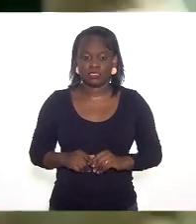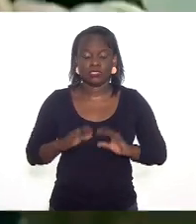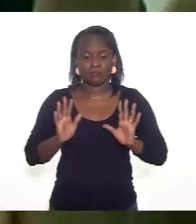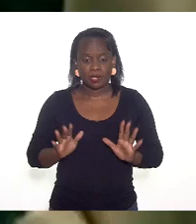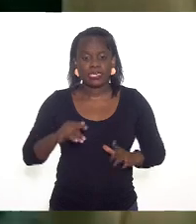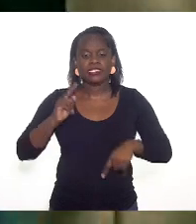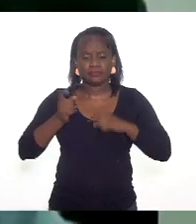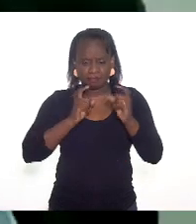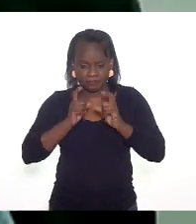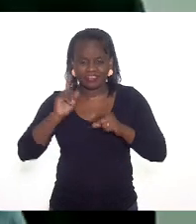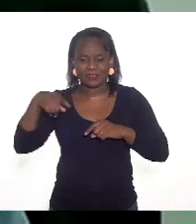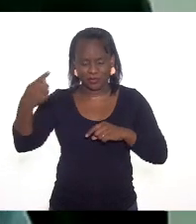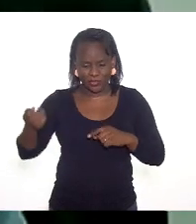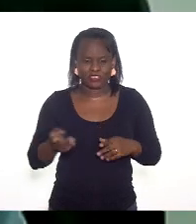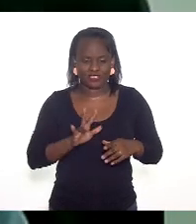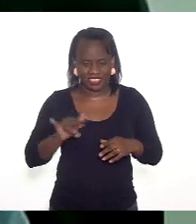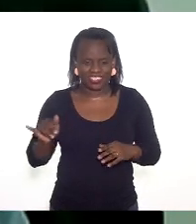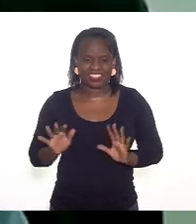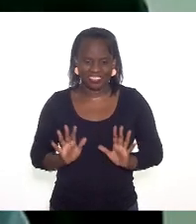gente vai para a discussão.